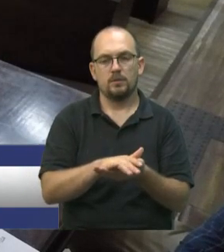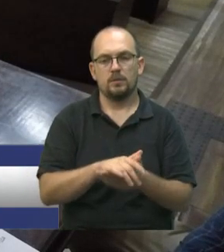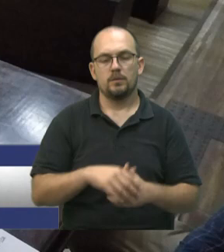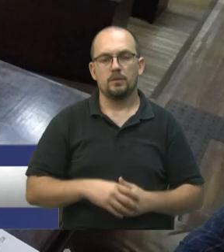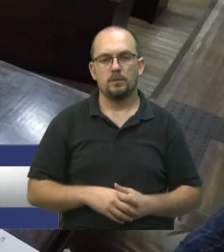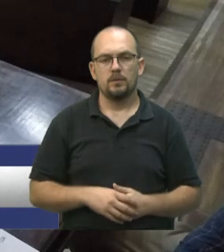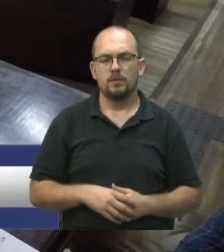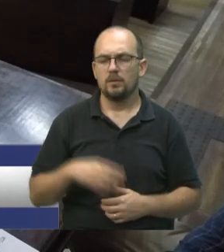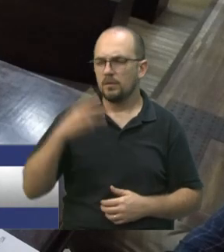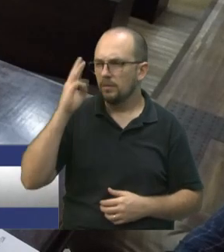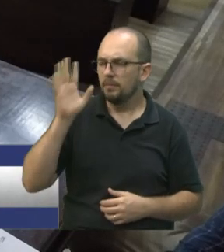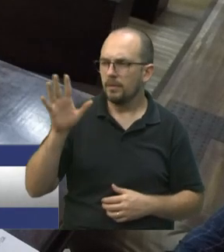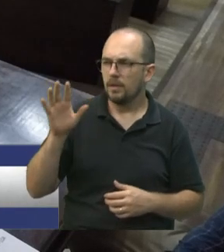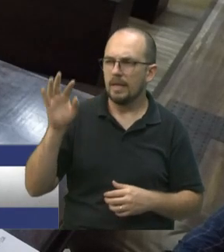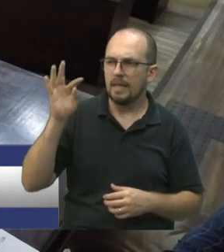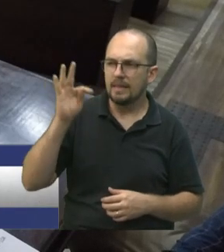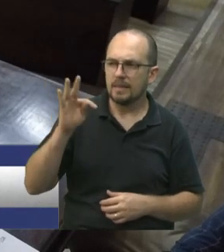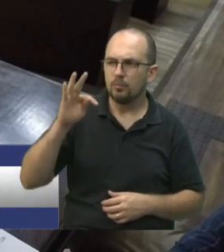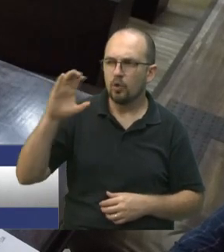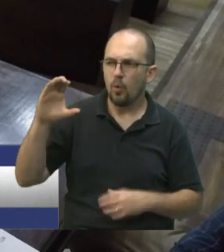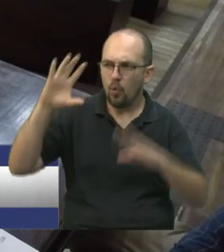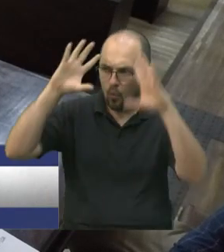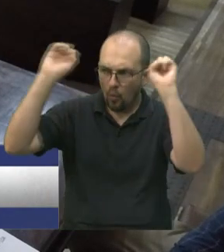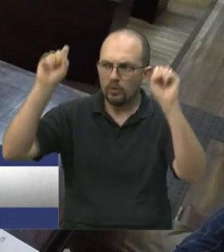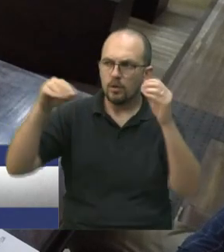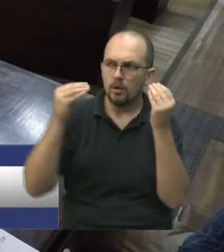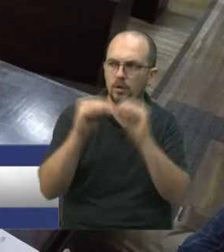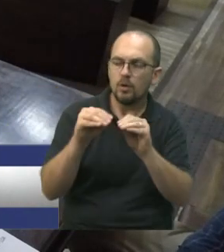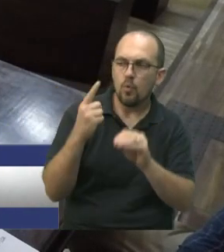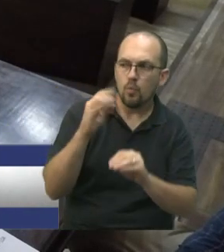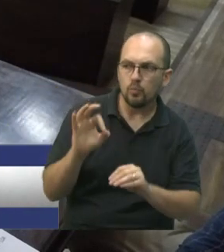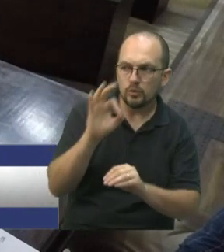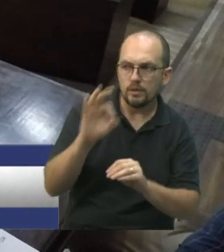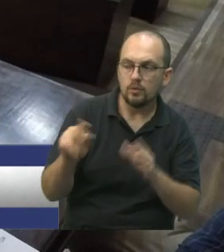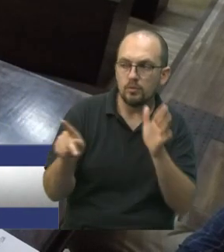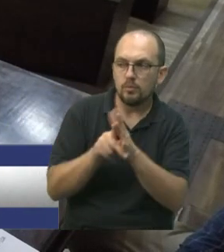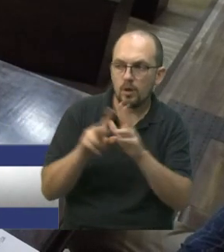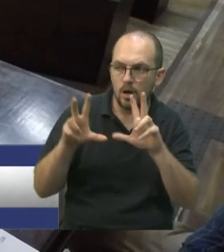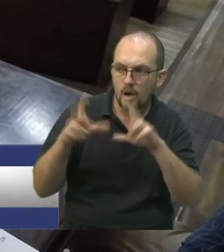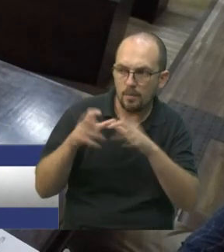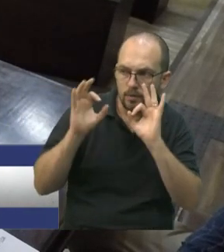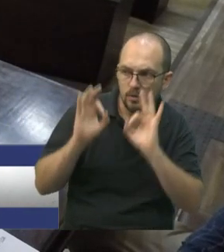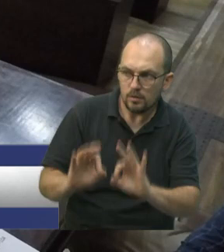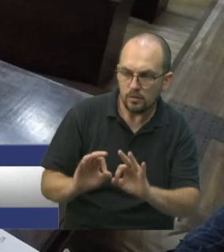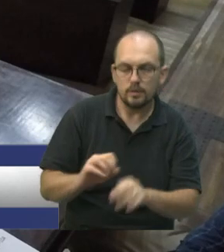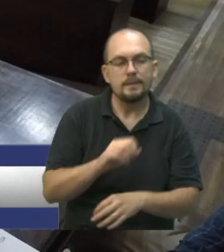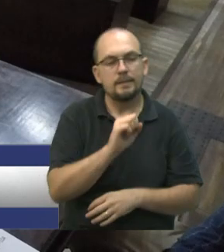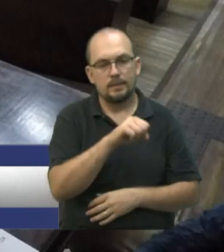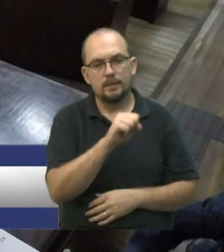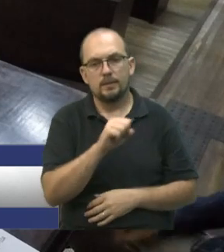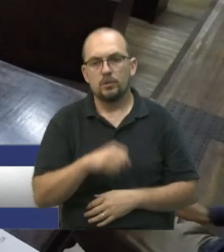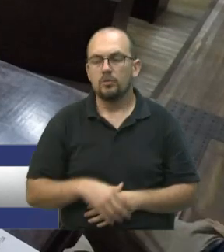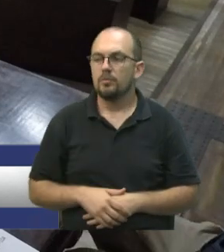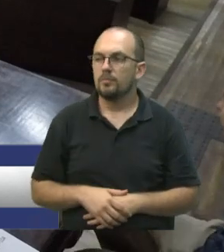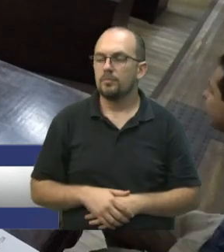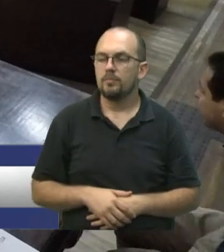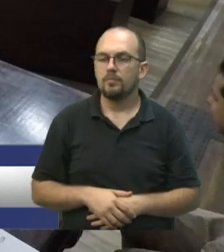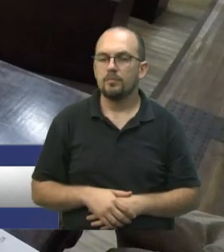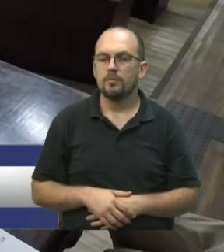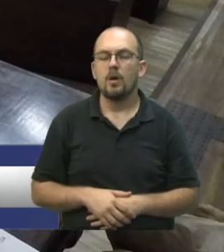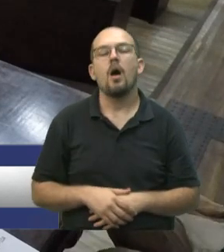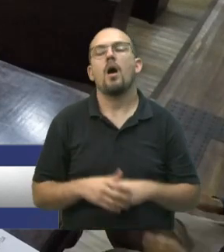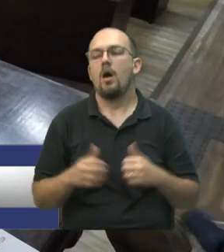A título do Tribunal de Contas vai ser computado 1%, nas 1%. contas da Câmara, Isso. junto ao Tribunal de sobre a Contas. receita corrente líquida.